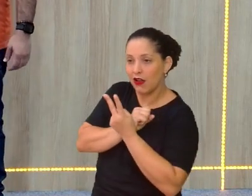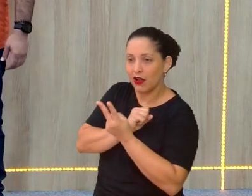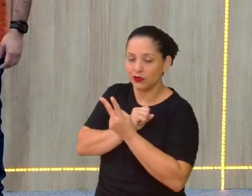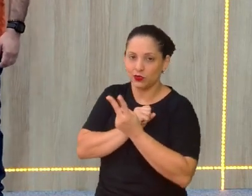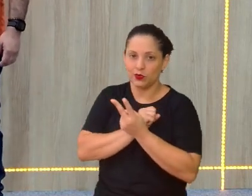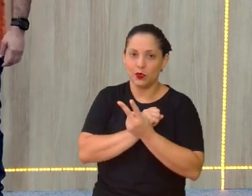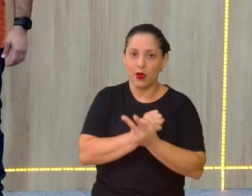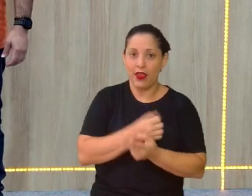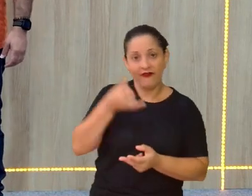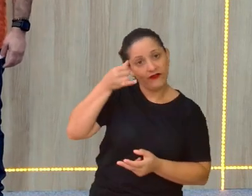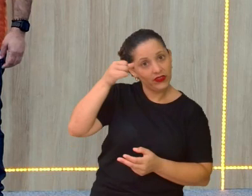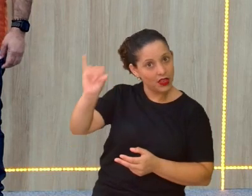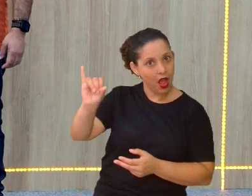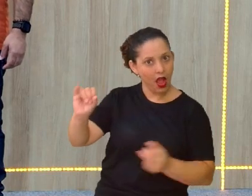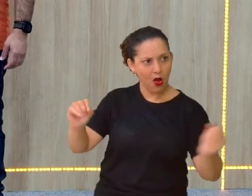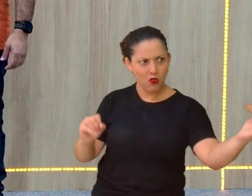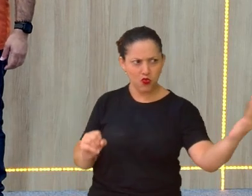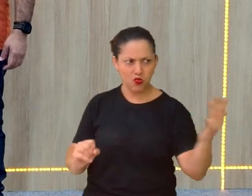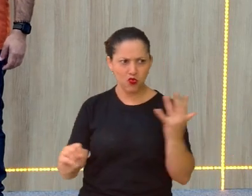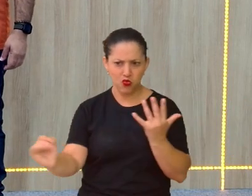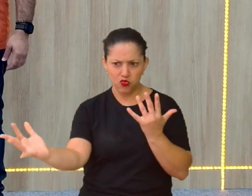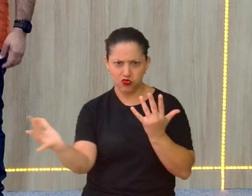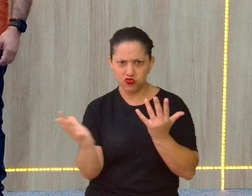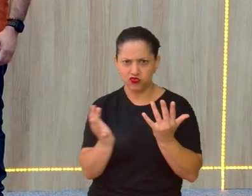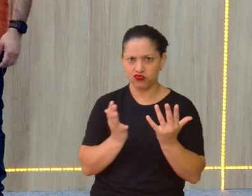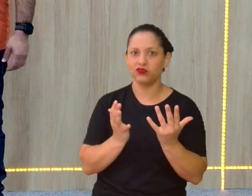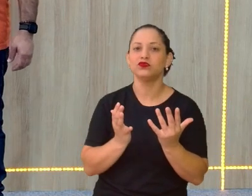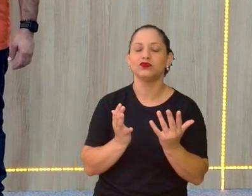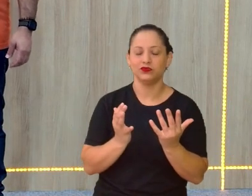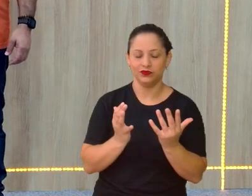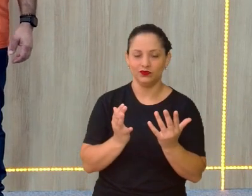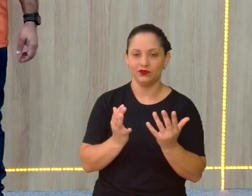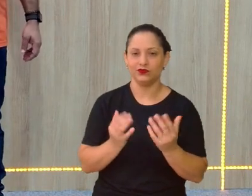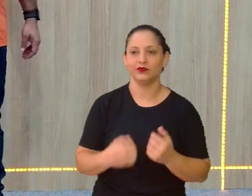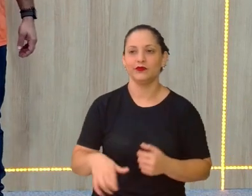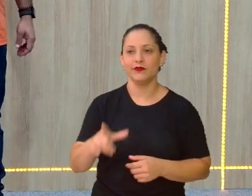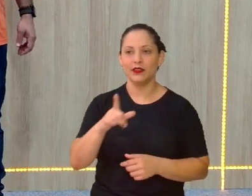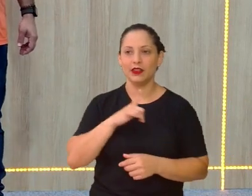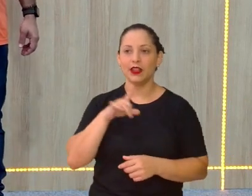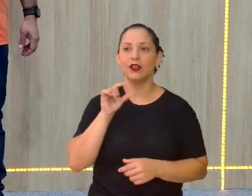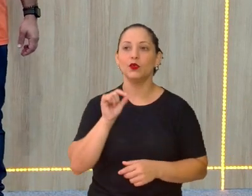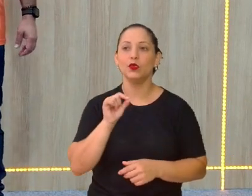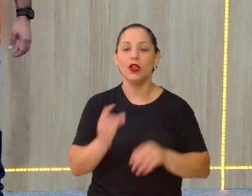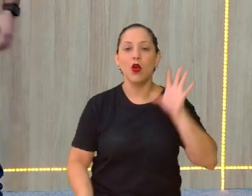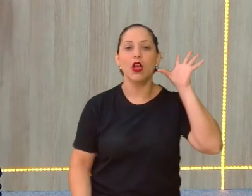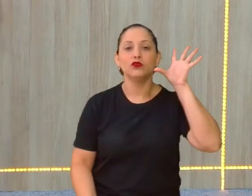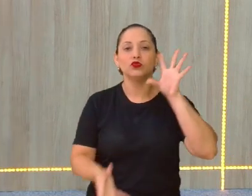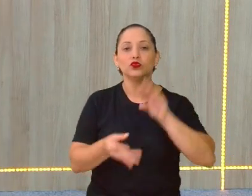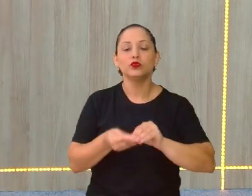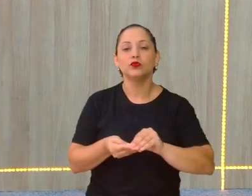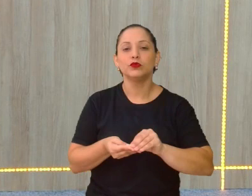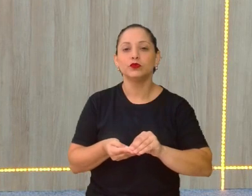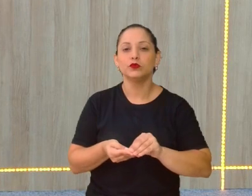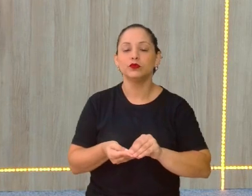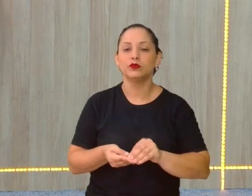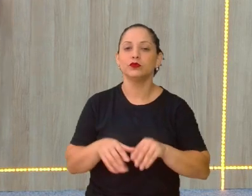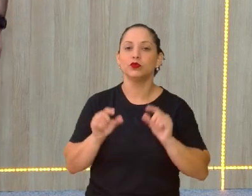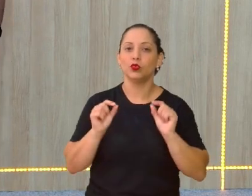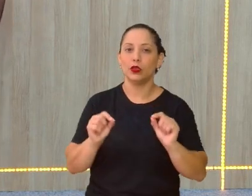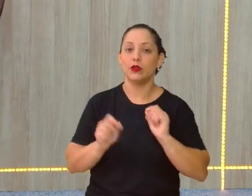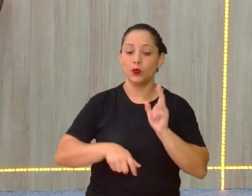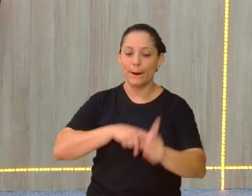contra as invasões dos etruscos, né? E a gente tem, em resumo, com relação à questão